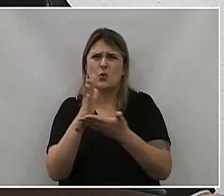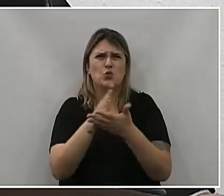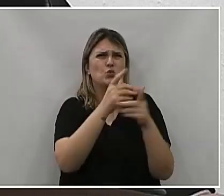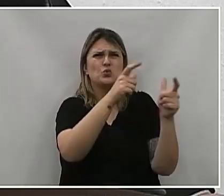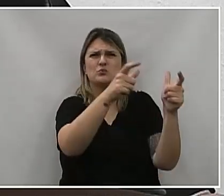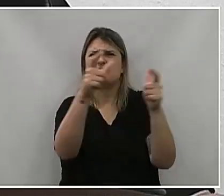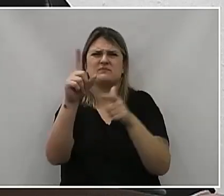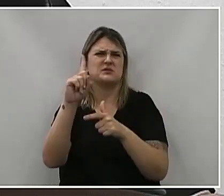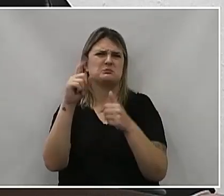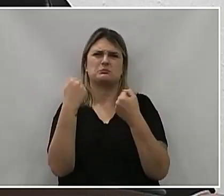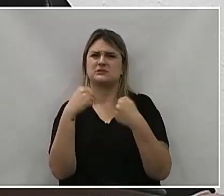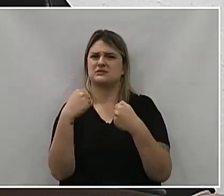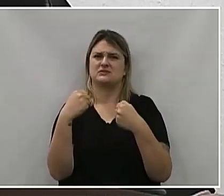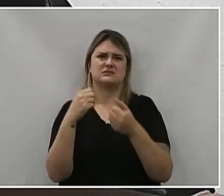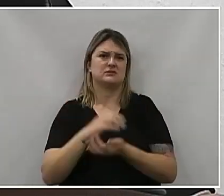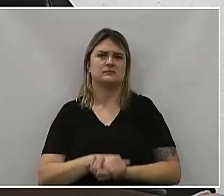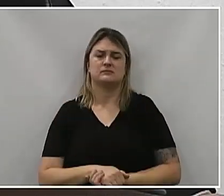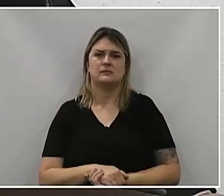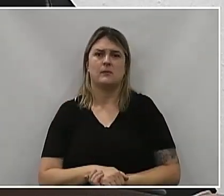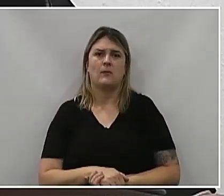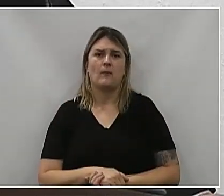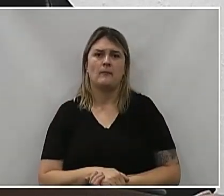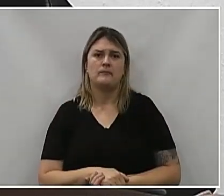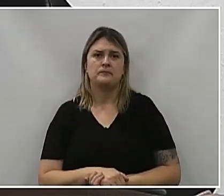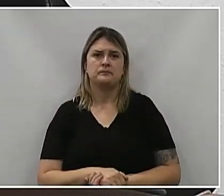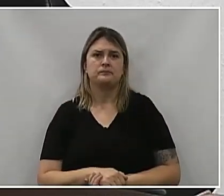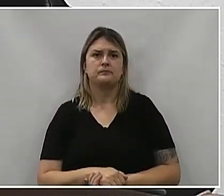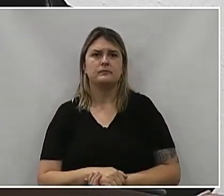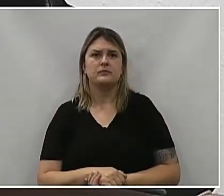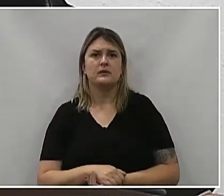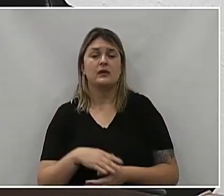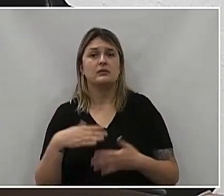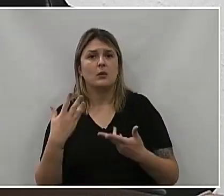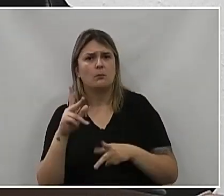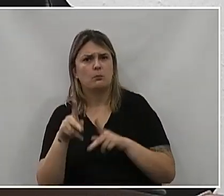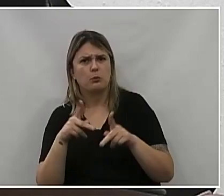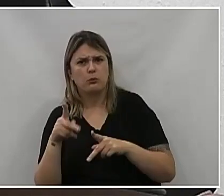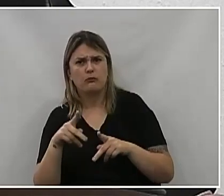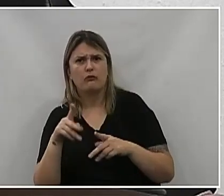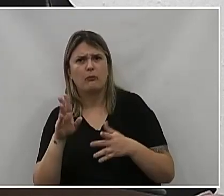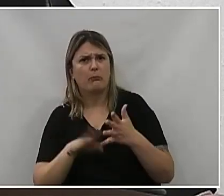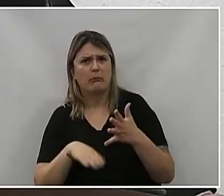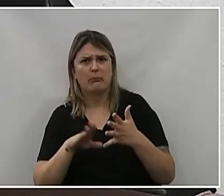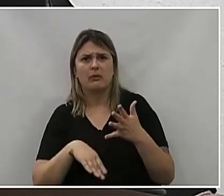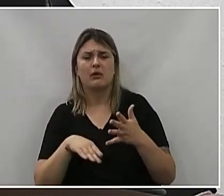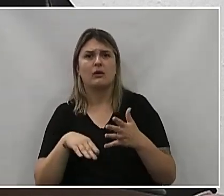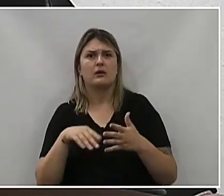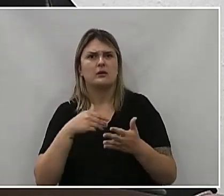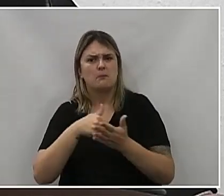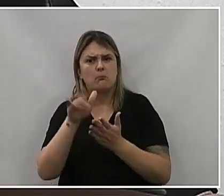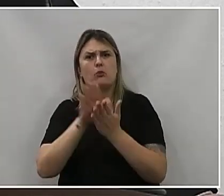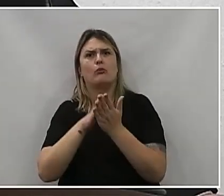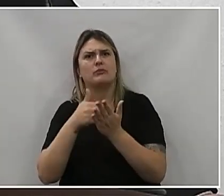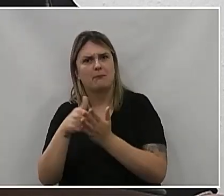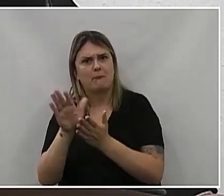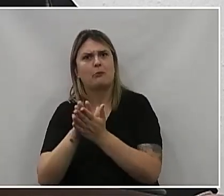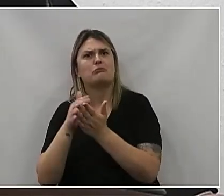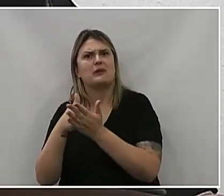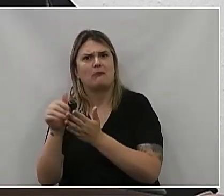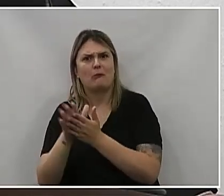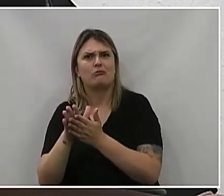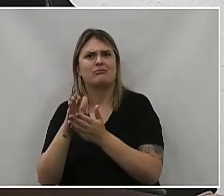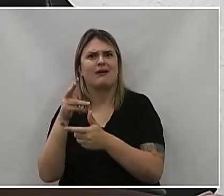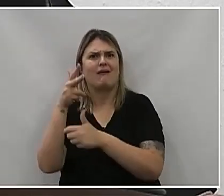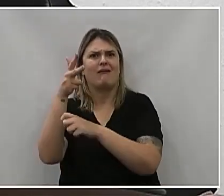não precisa ser instalação de radar. Outra coisa é que a população está sendo prejudicada, gente. Tem gente levando multa